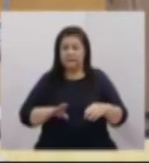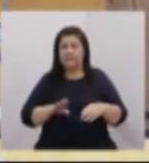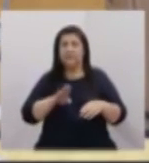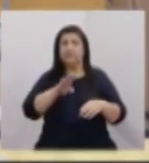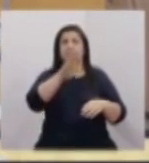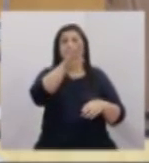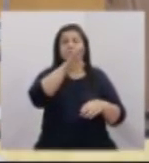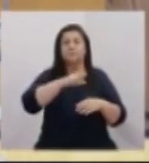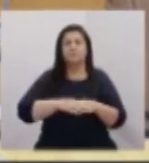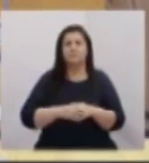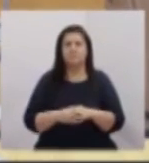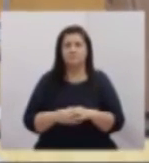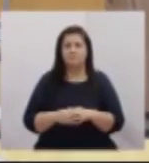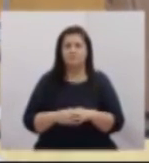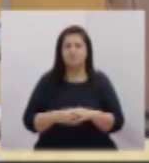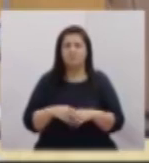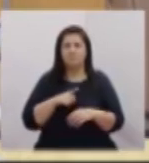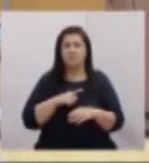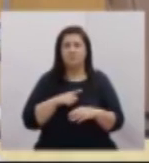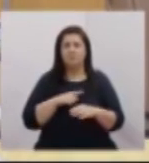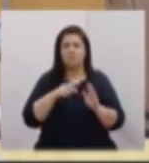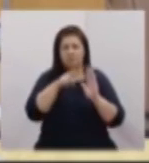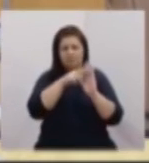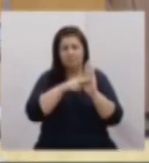norma NBR